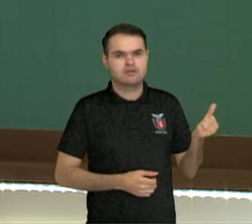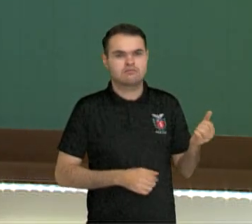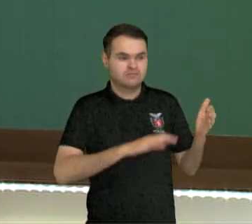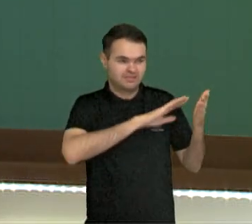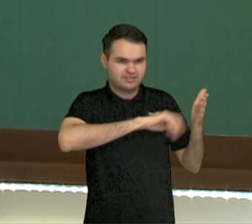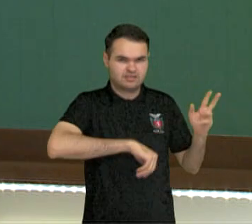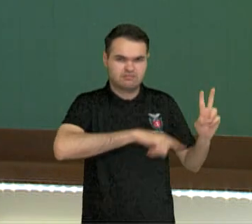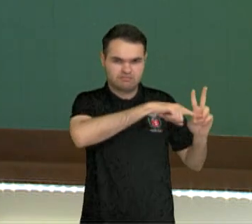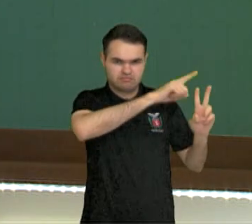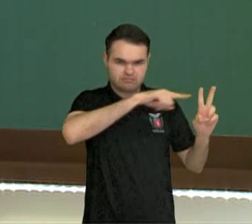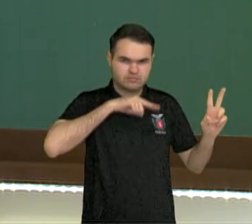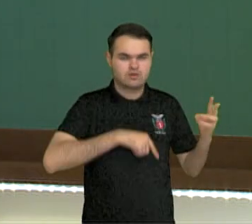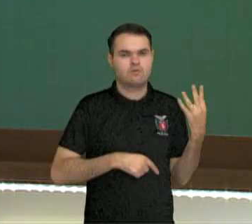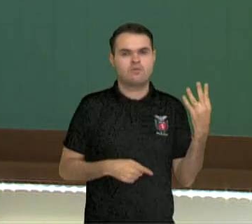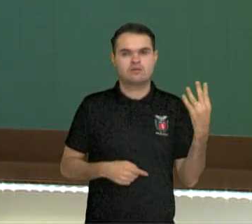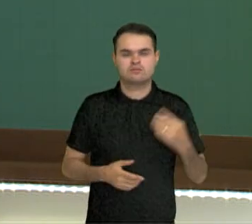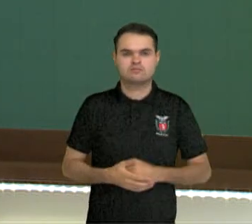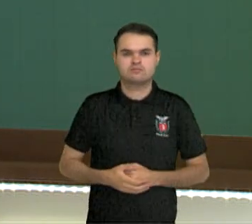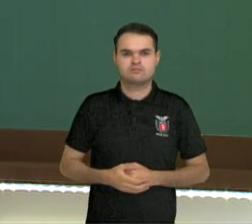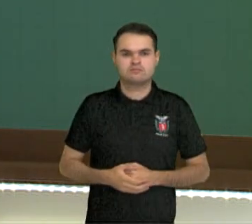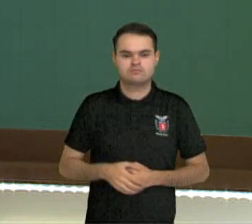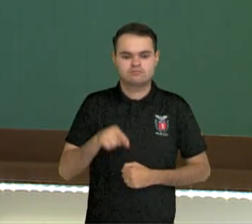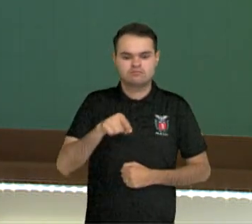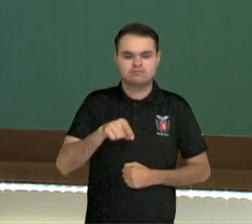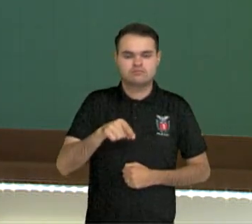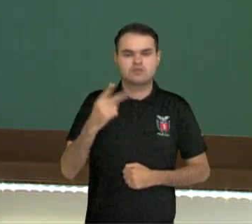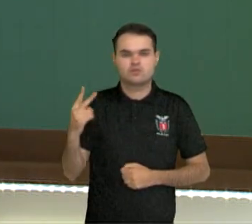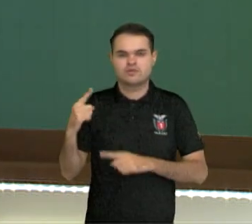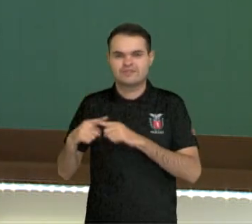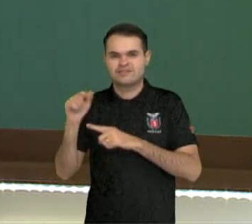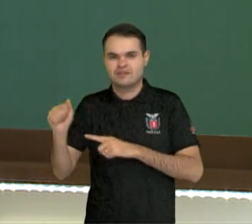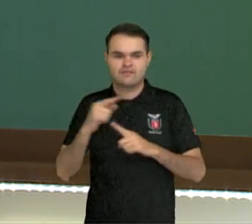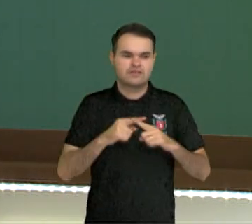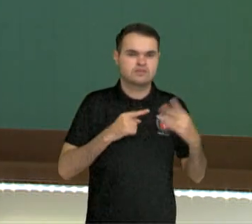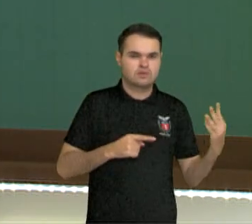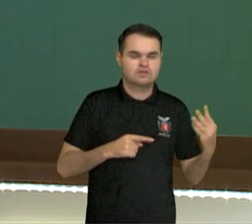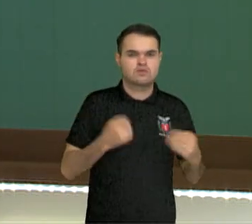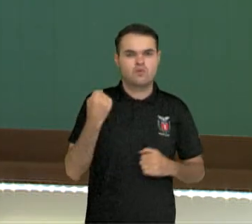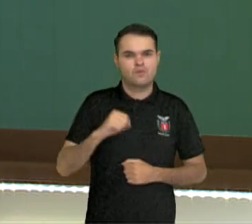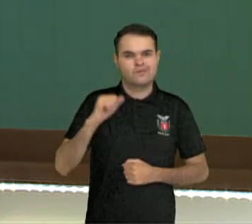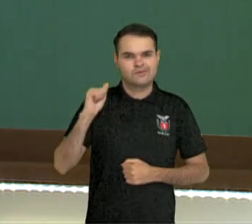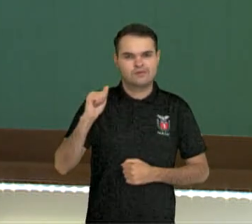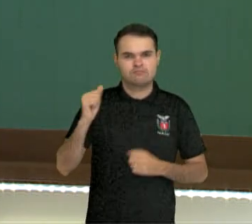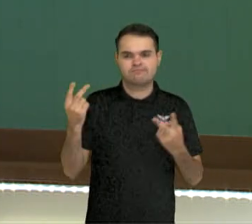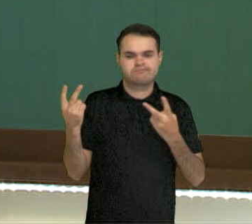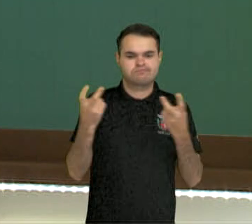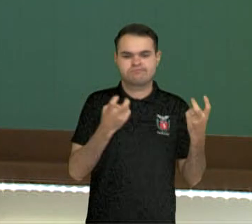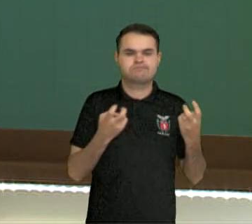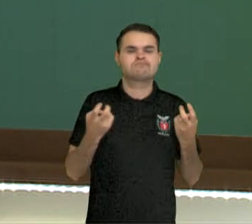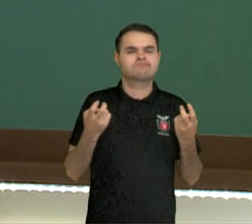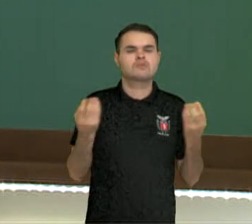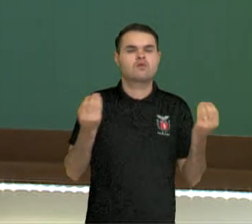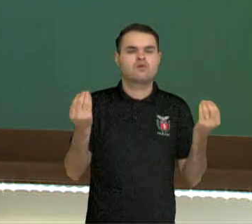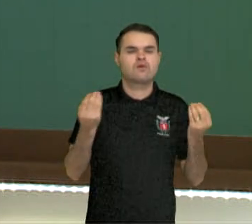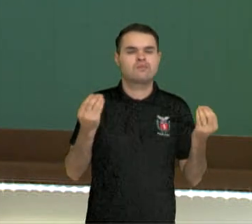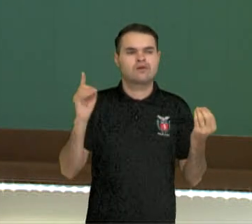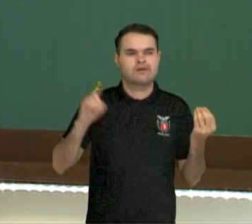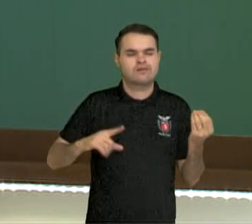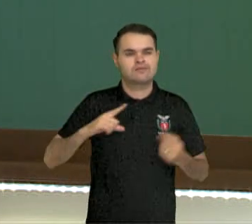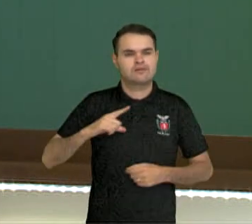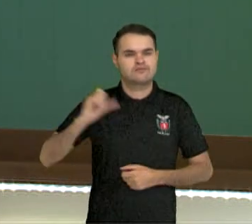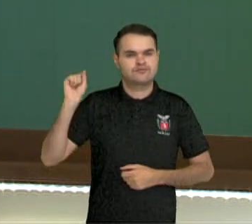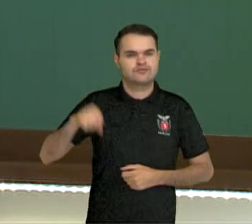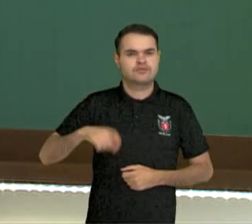O termo do meio, 2 vezes A vezes 4. Então, é 8A. verificado então. Então, olha lá, então temos